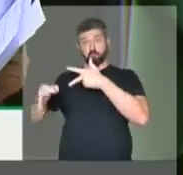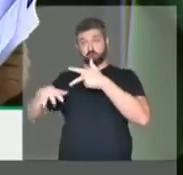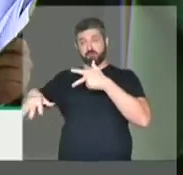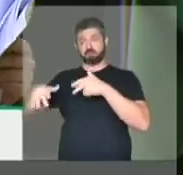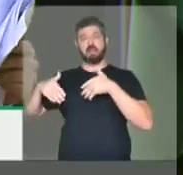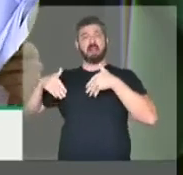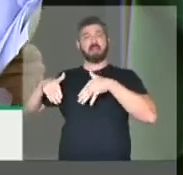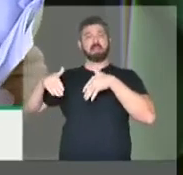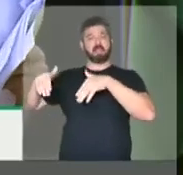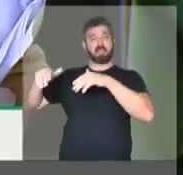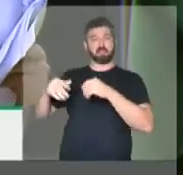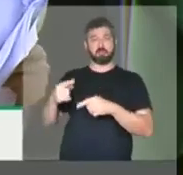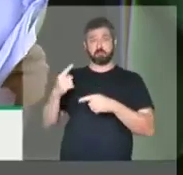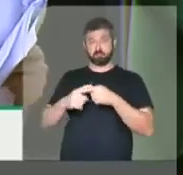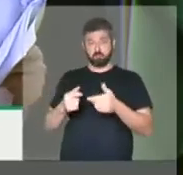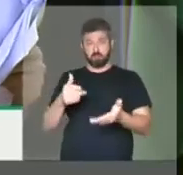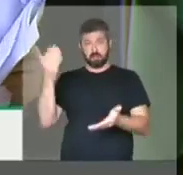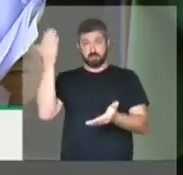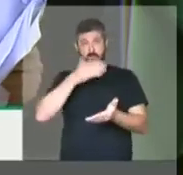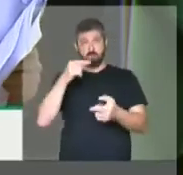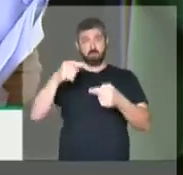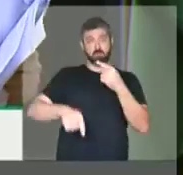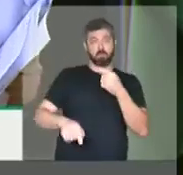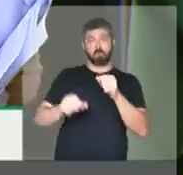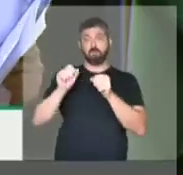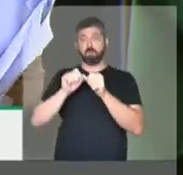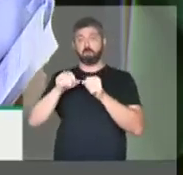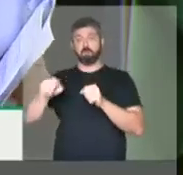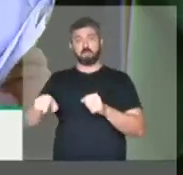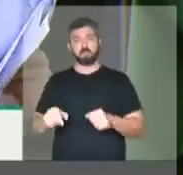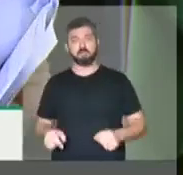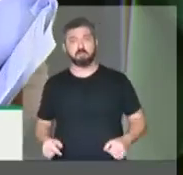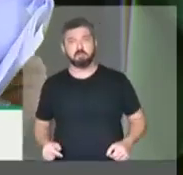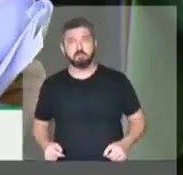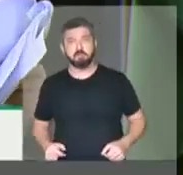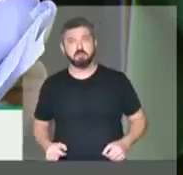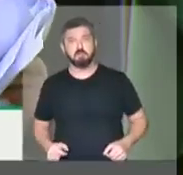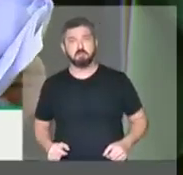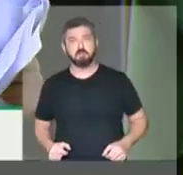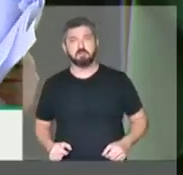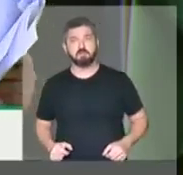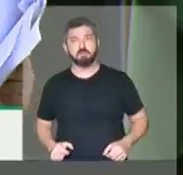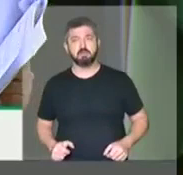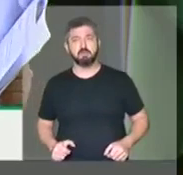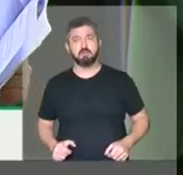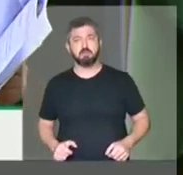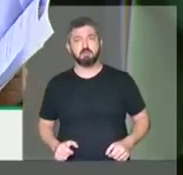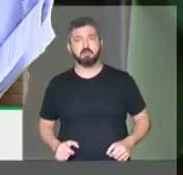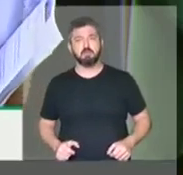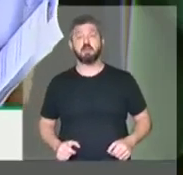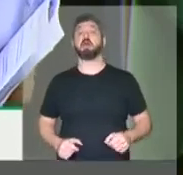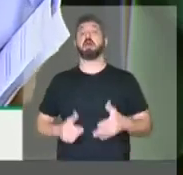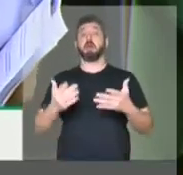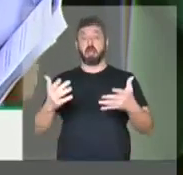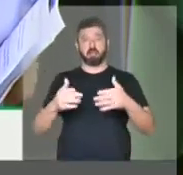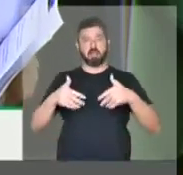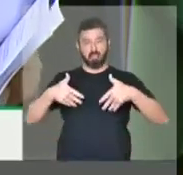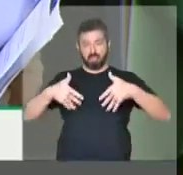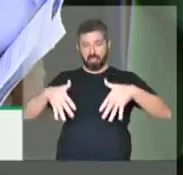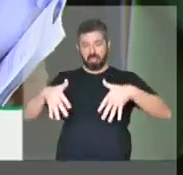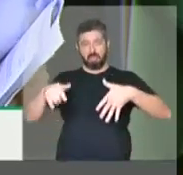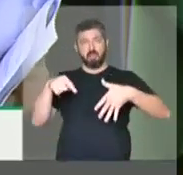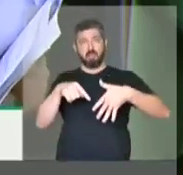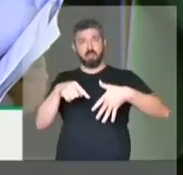para com as não refutadas provas de ilegalidades praticadas por agentes de Estado na persecução penal. Esta